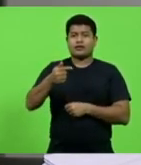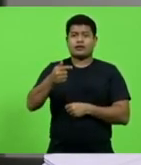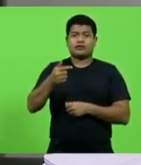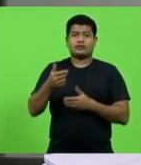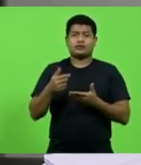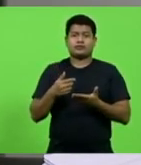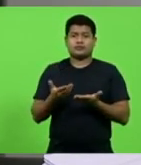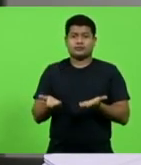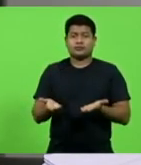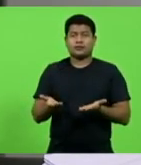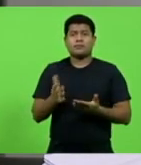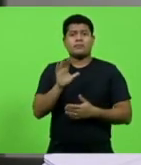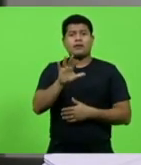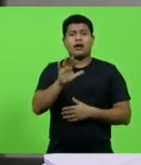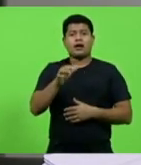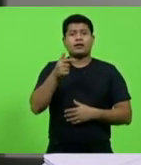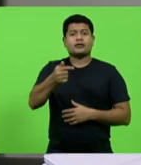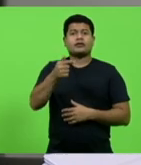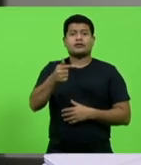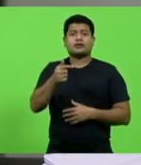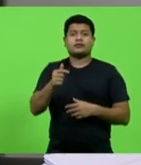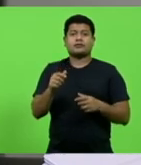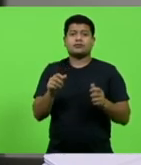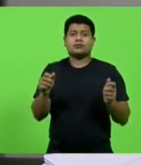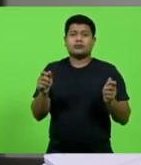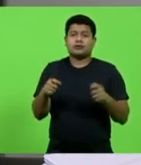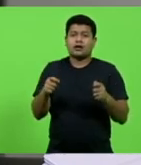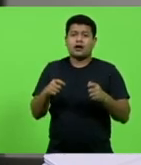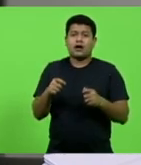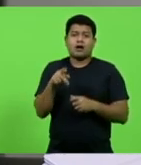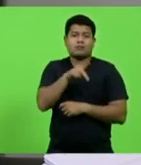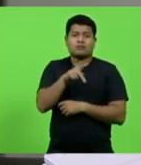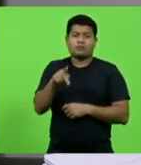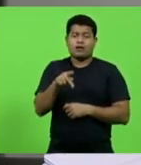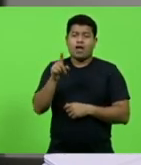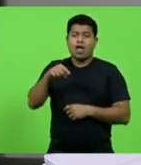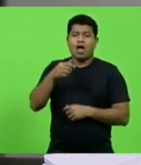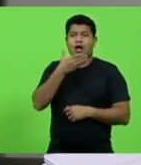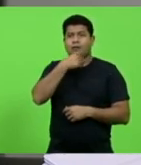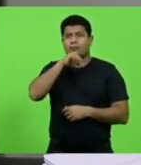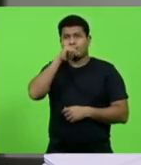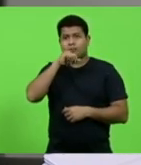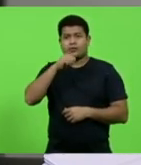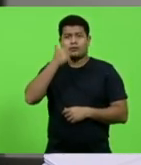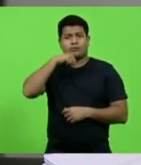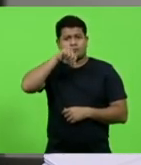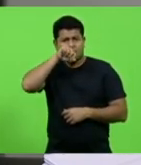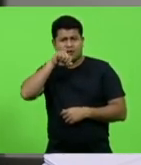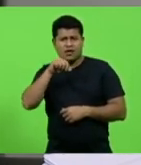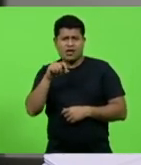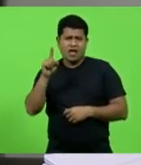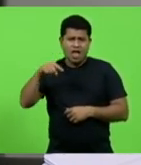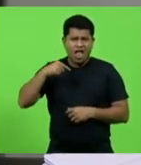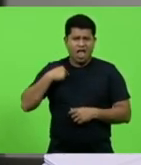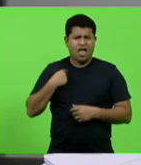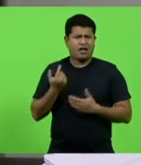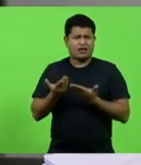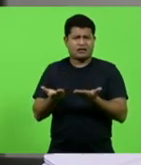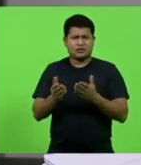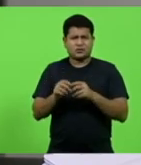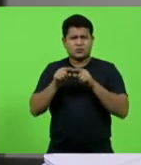Mas 7 anos pode ser com o mesmo professor que é pai e mãe. É isso diversidade para